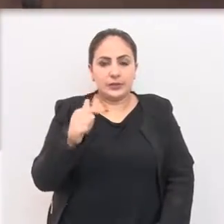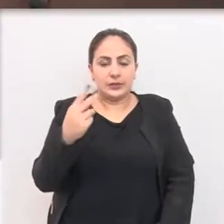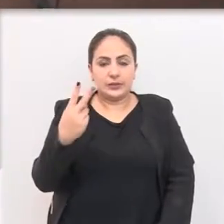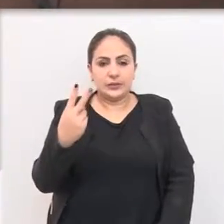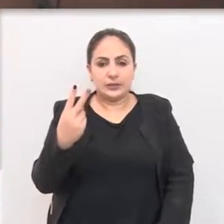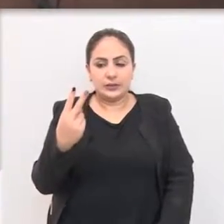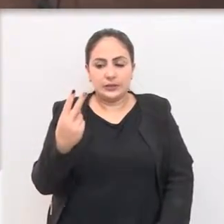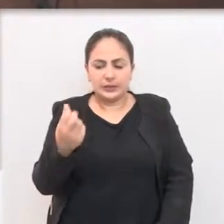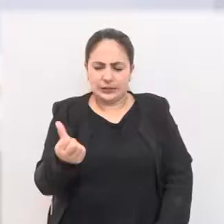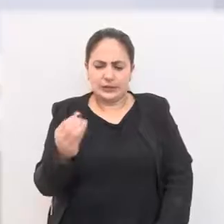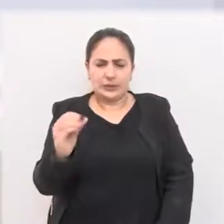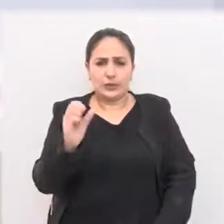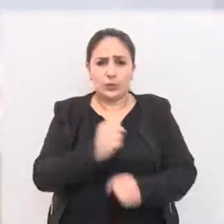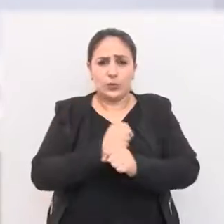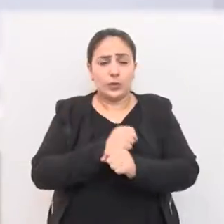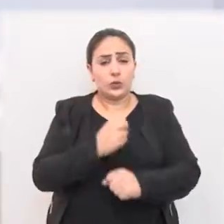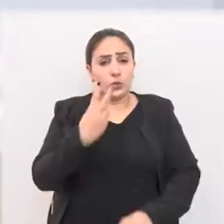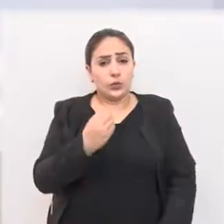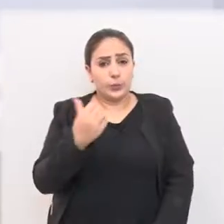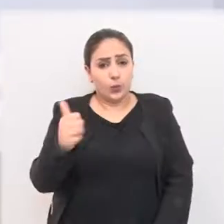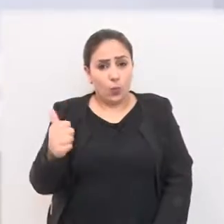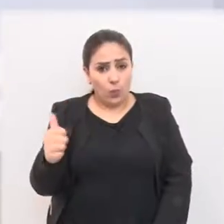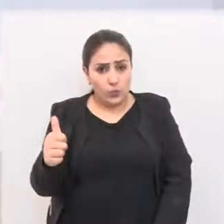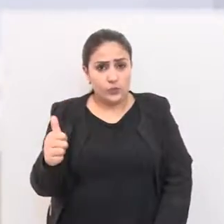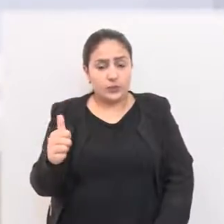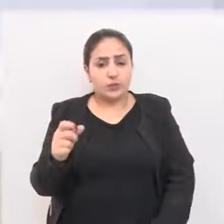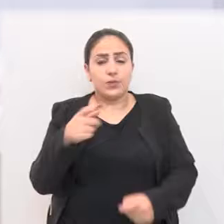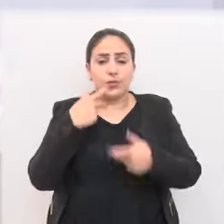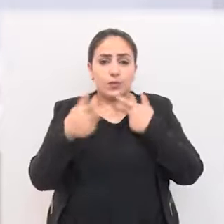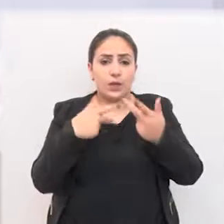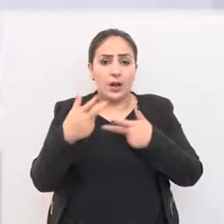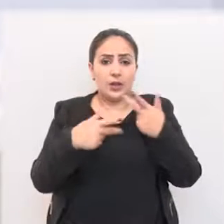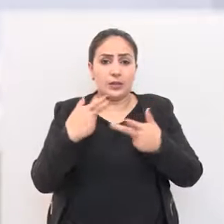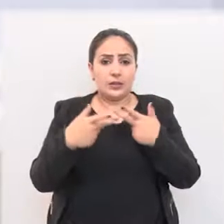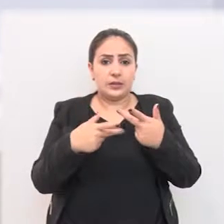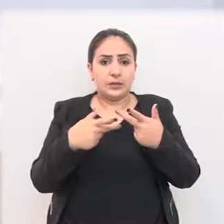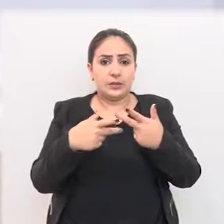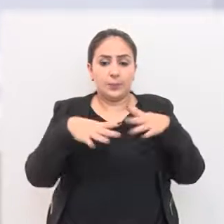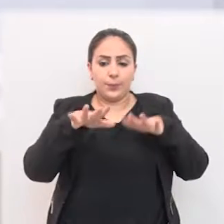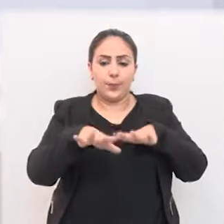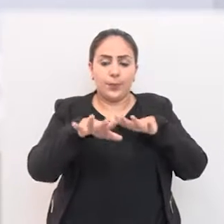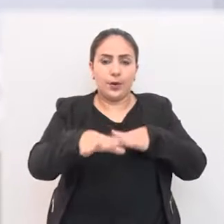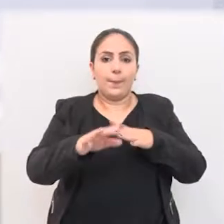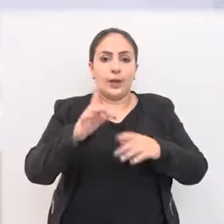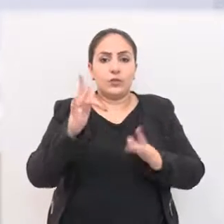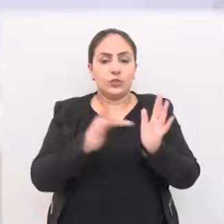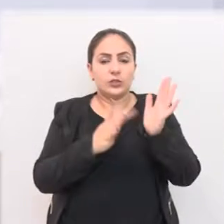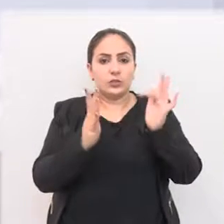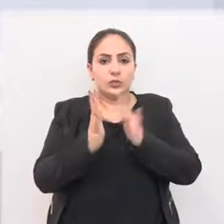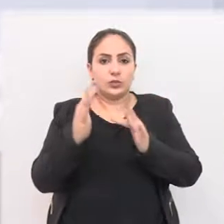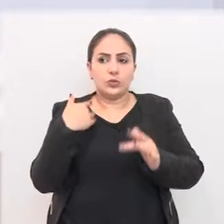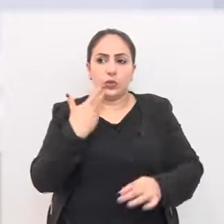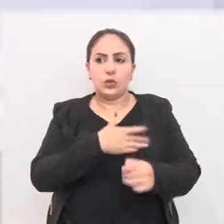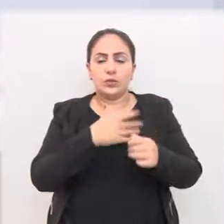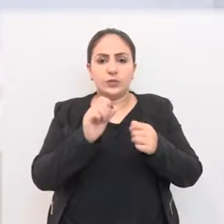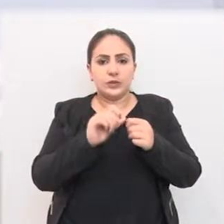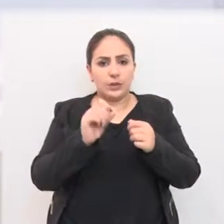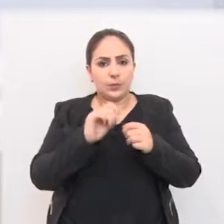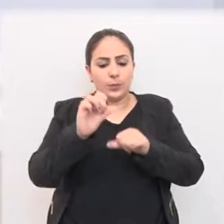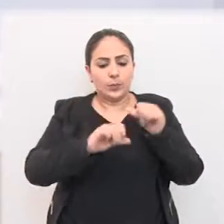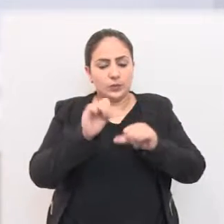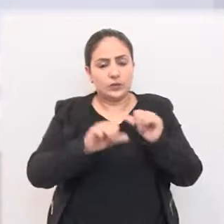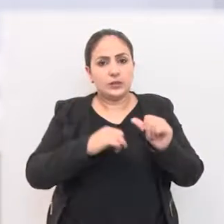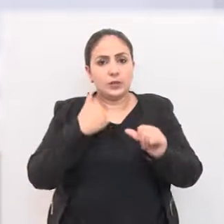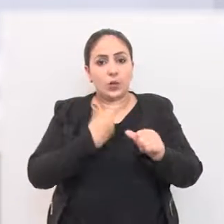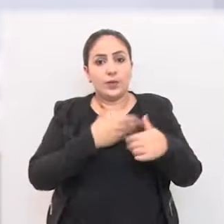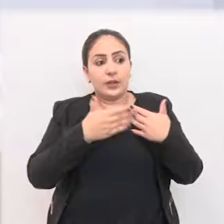4.760 de 2011, que regulamenta a realização da Marcha para Jesus. Fizemos uma alteração onde a gente